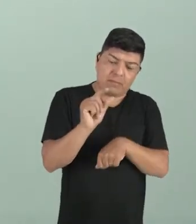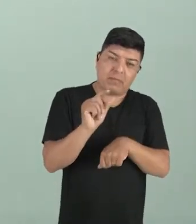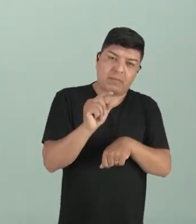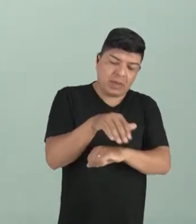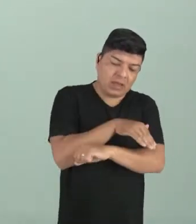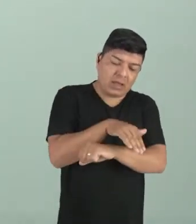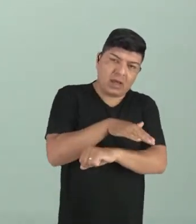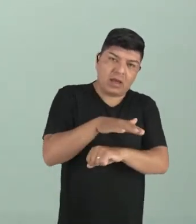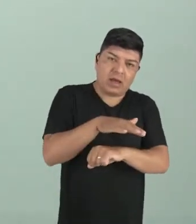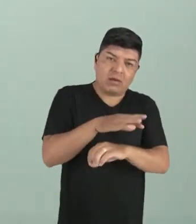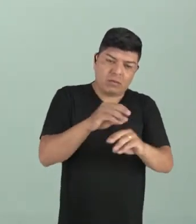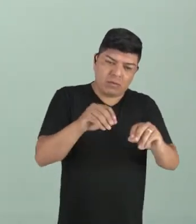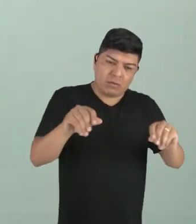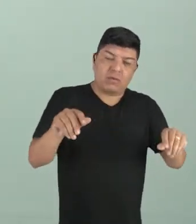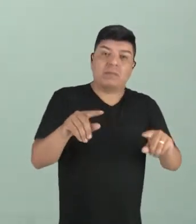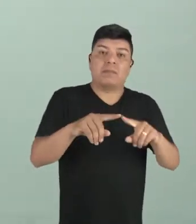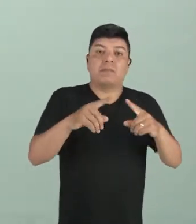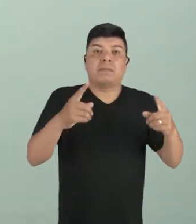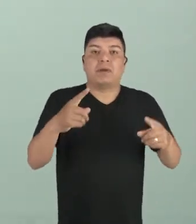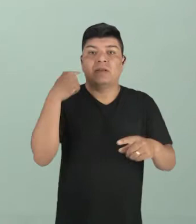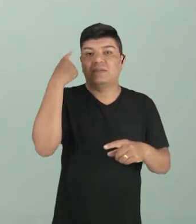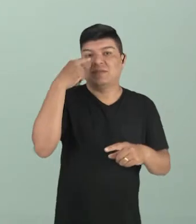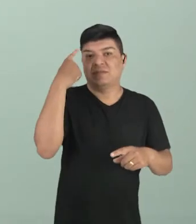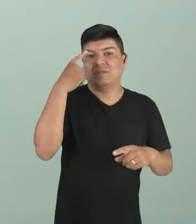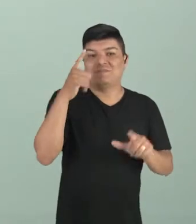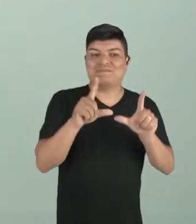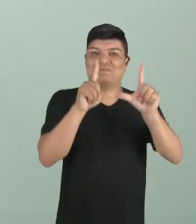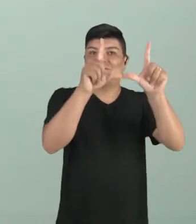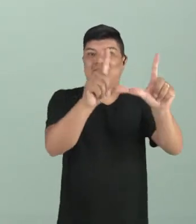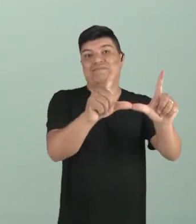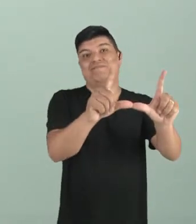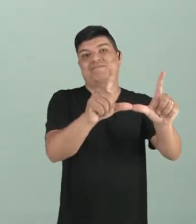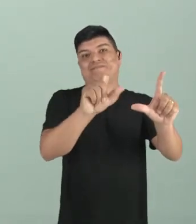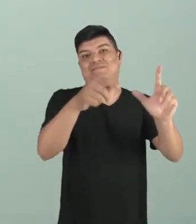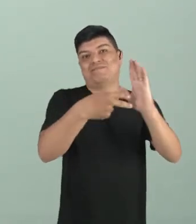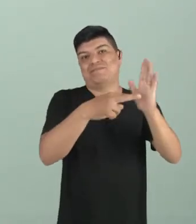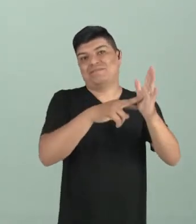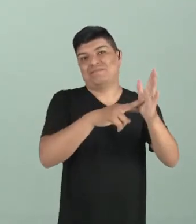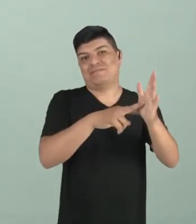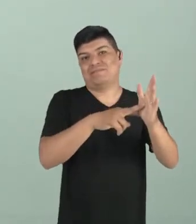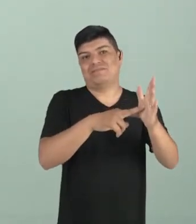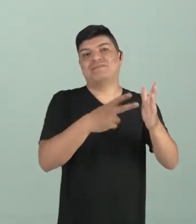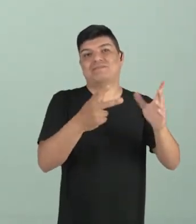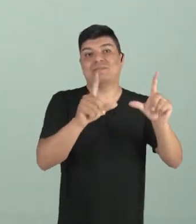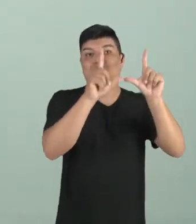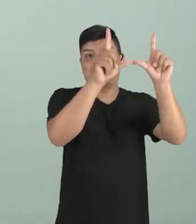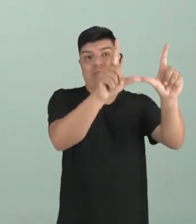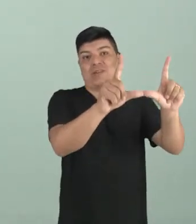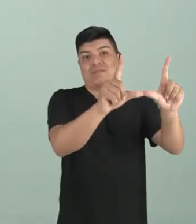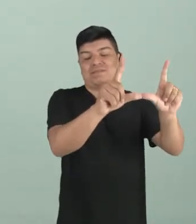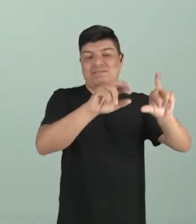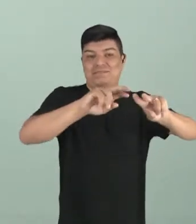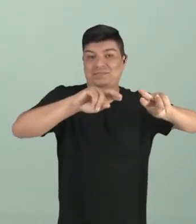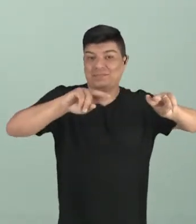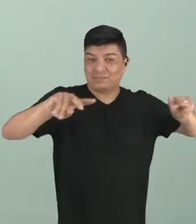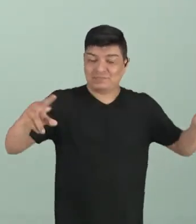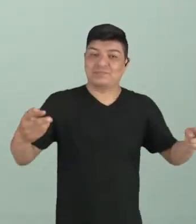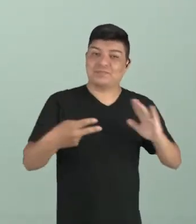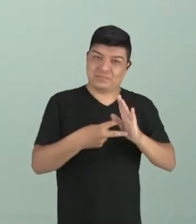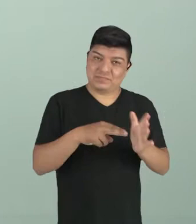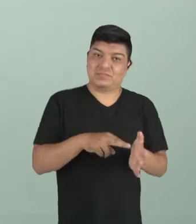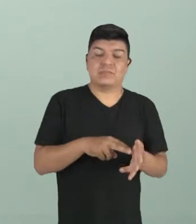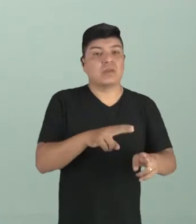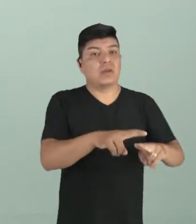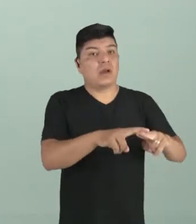ramais. Já na língua espanhola não, aquilo ali significa quadro, né, a nossa antiga lousa, aquela que o professor escreve. Então assim,